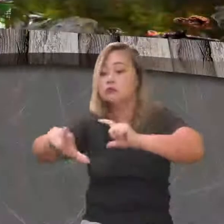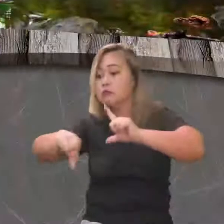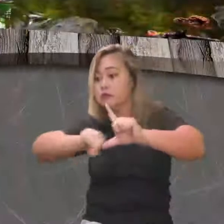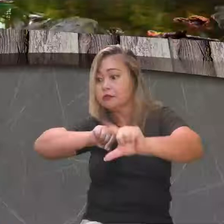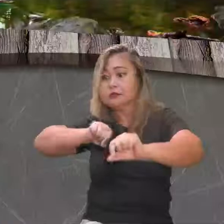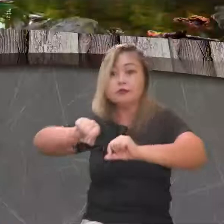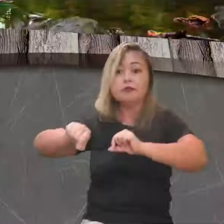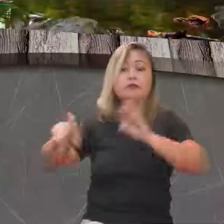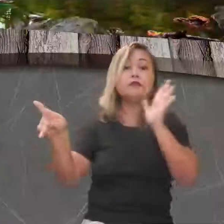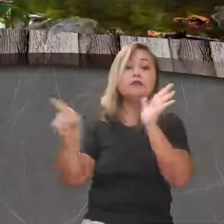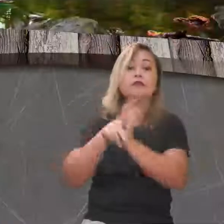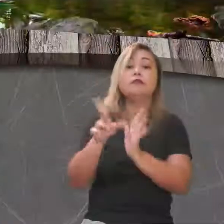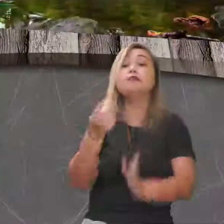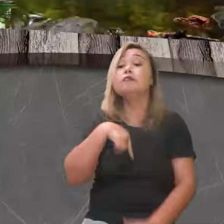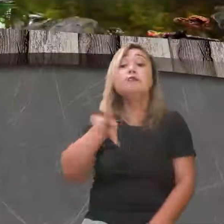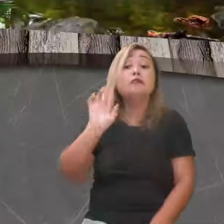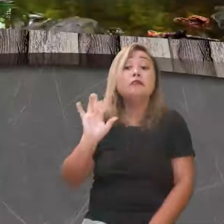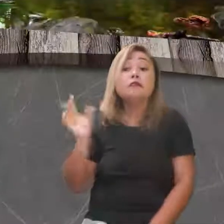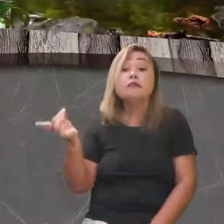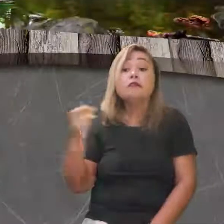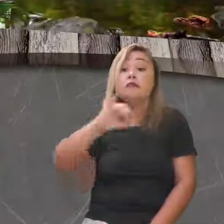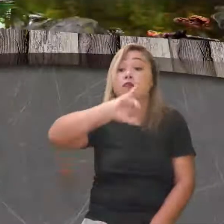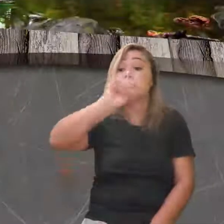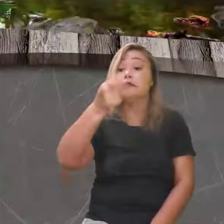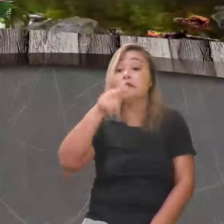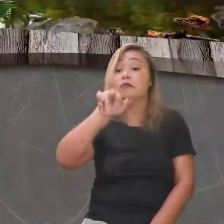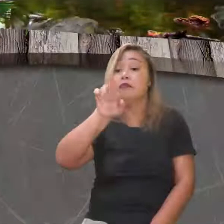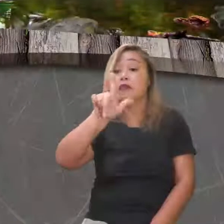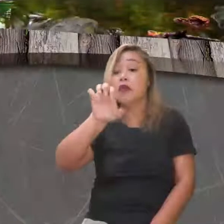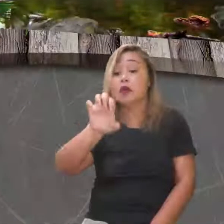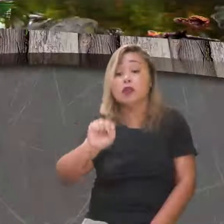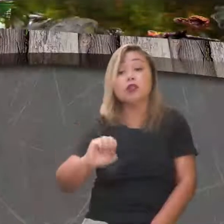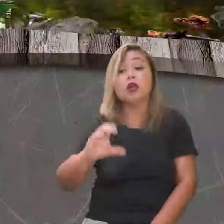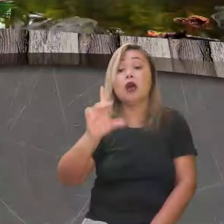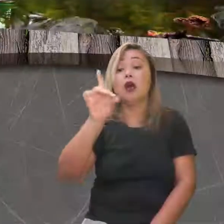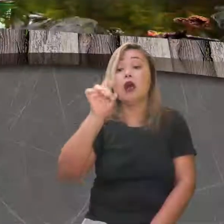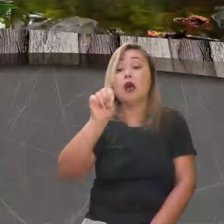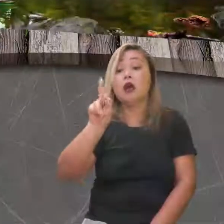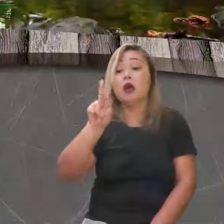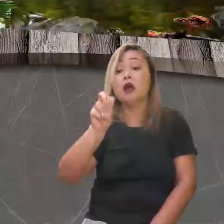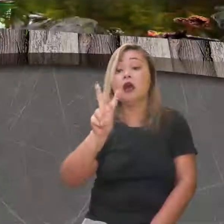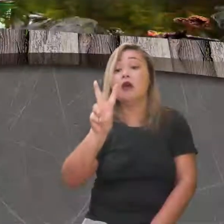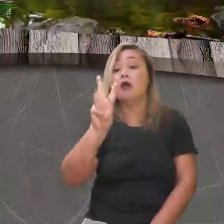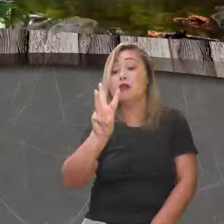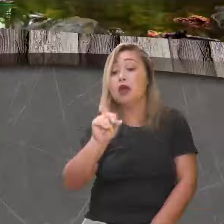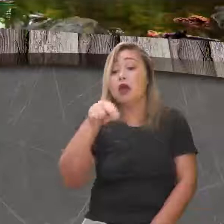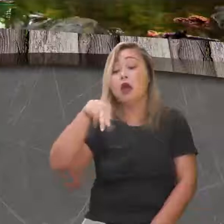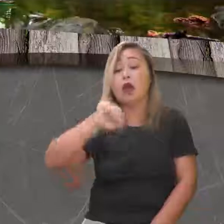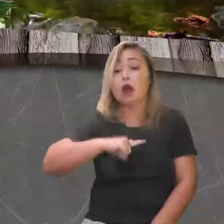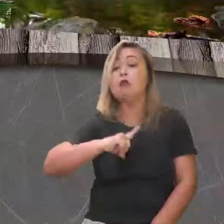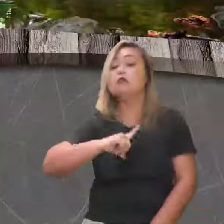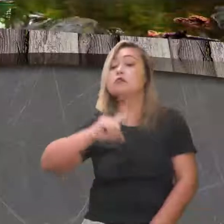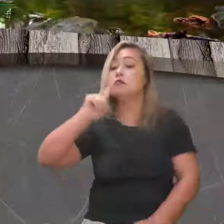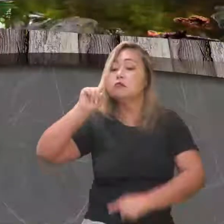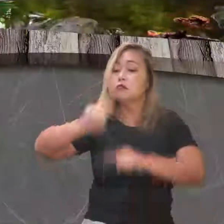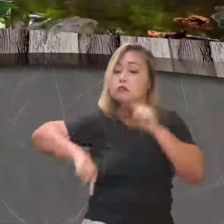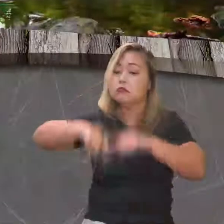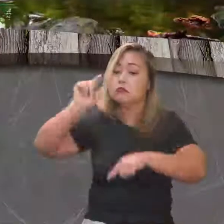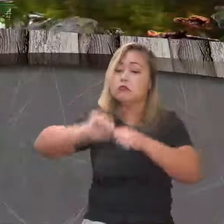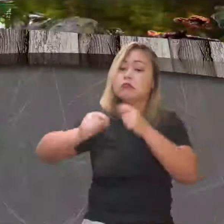seleção, que foram as ideias trazidas por quem? Por Charles Darwin, que lembra que ele conheceu o material do nosso